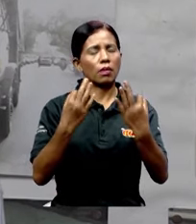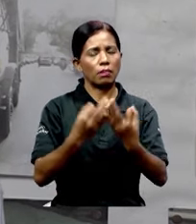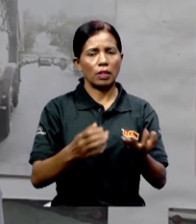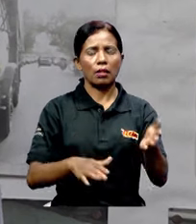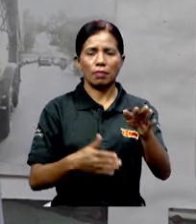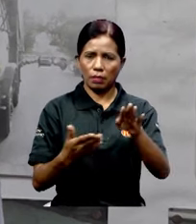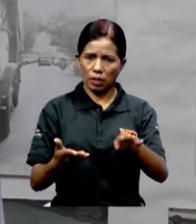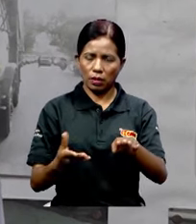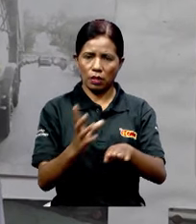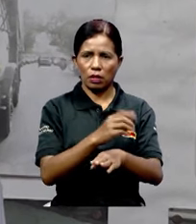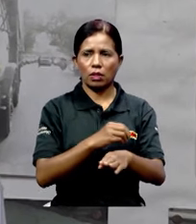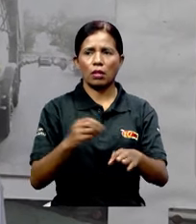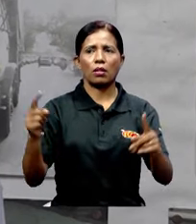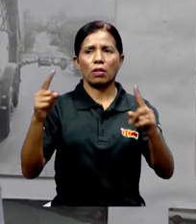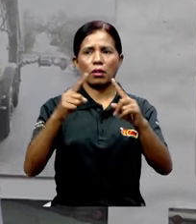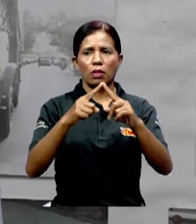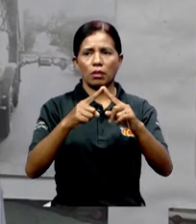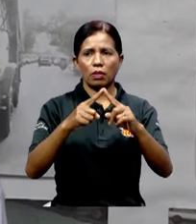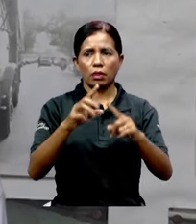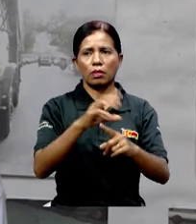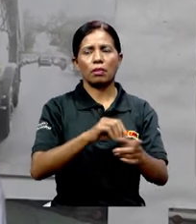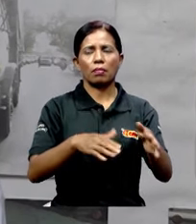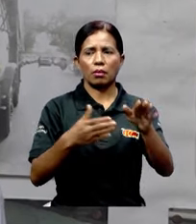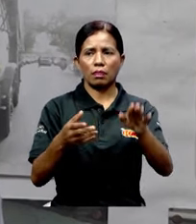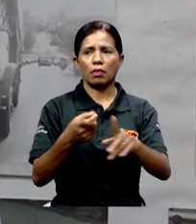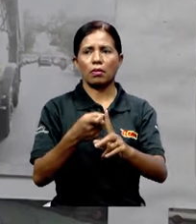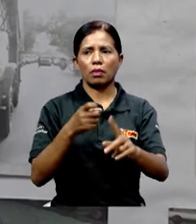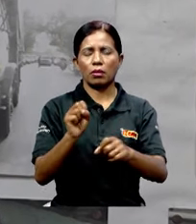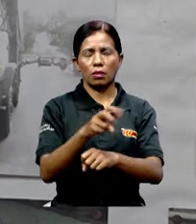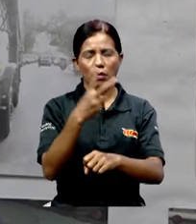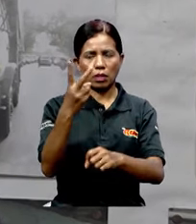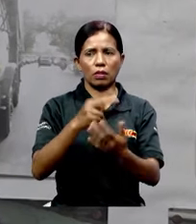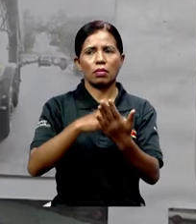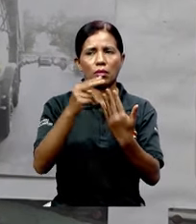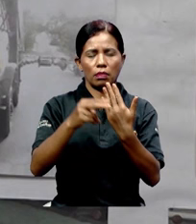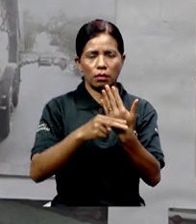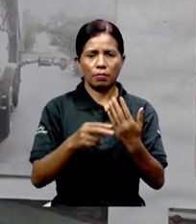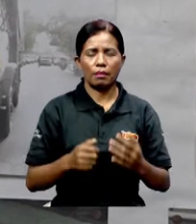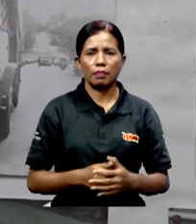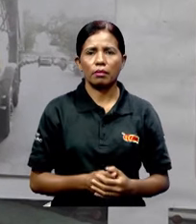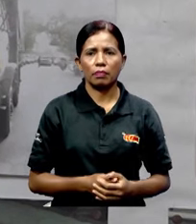ba iha sadoju o matibiang husi 12 novembro nya rasi